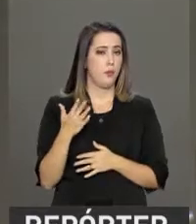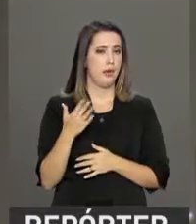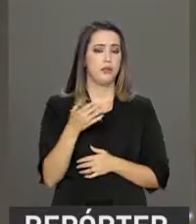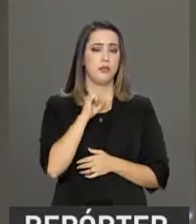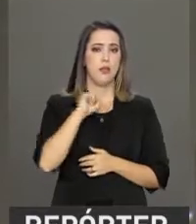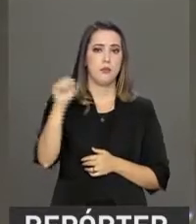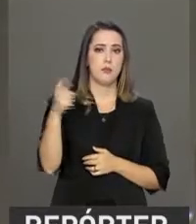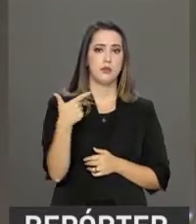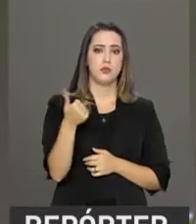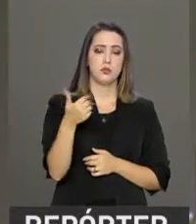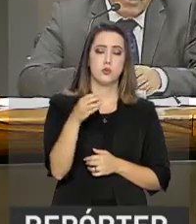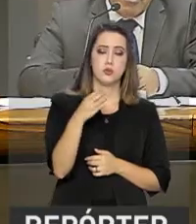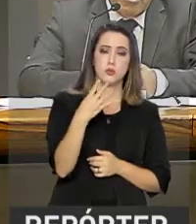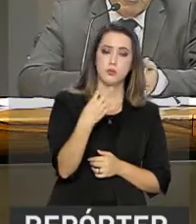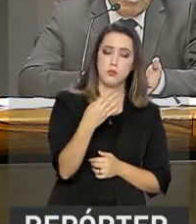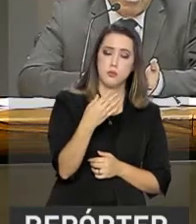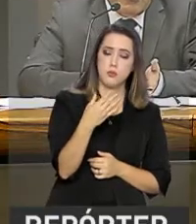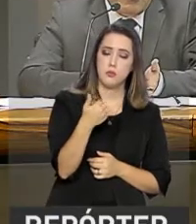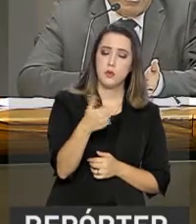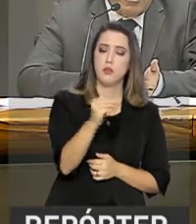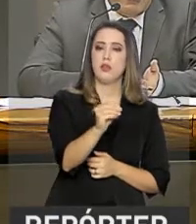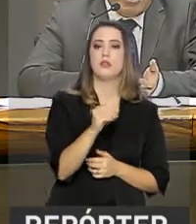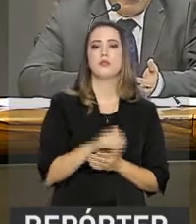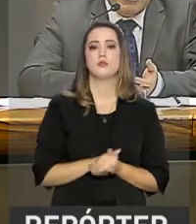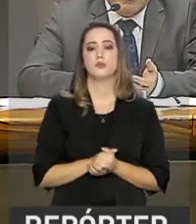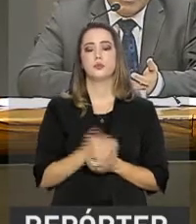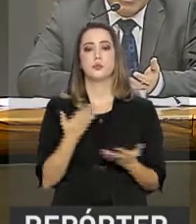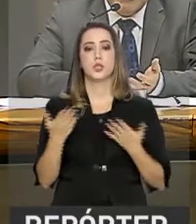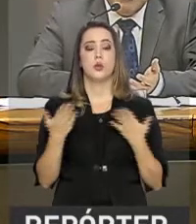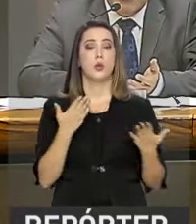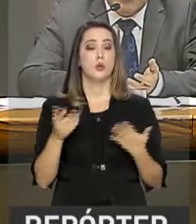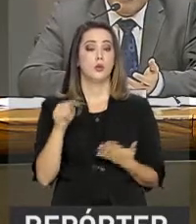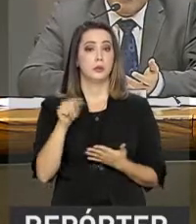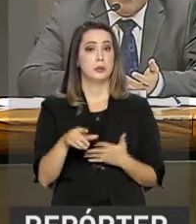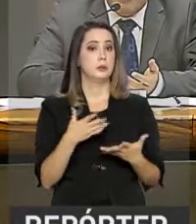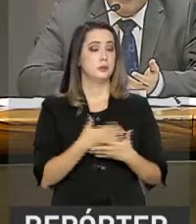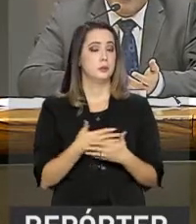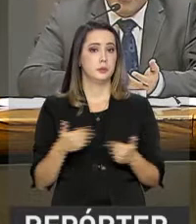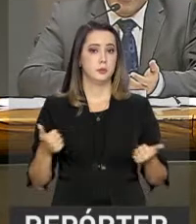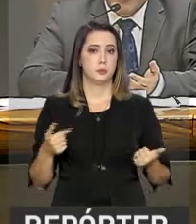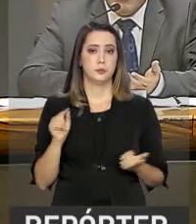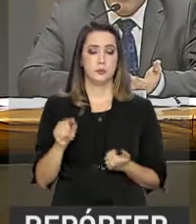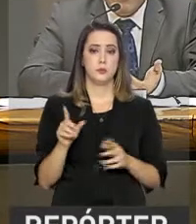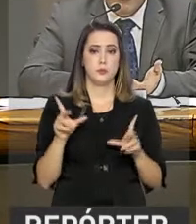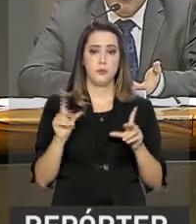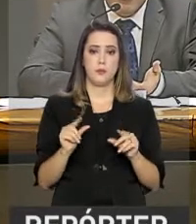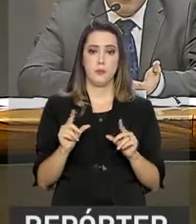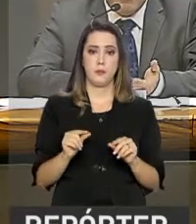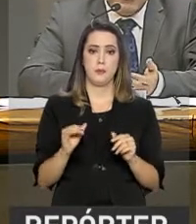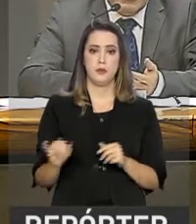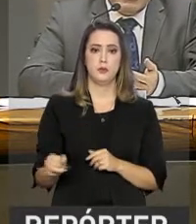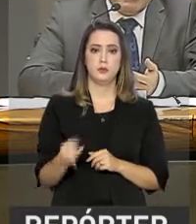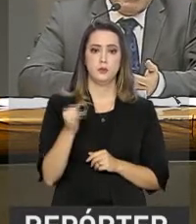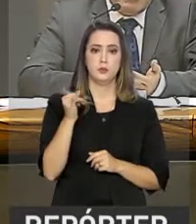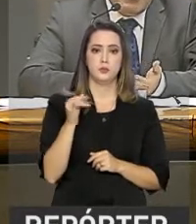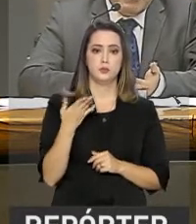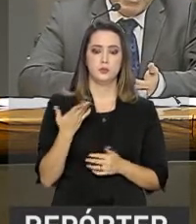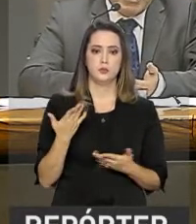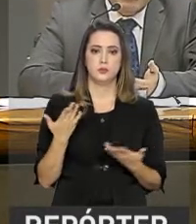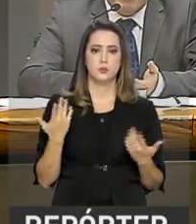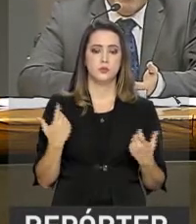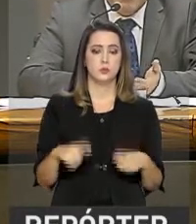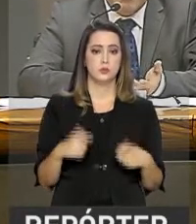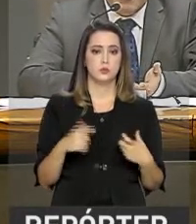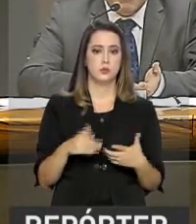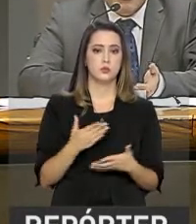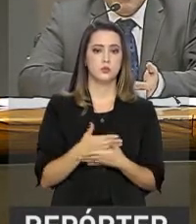abril de 2010. Este ambiente, né, mais favorável a menores taxas de juros e um ambiente